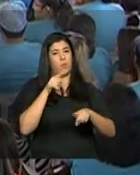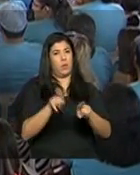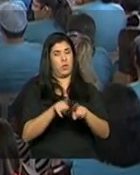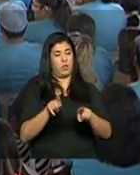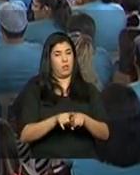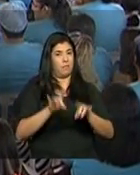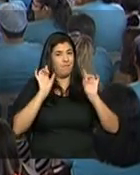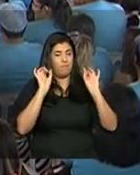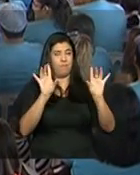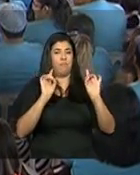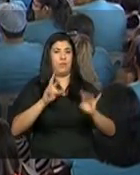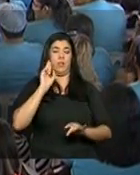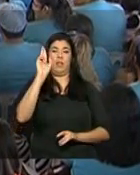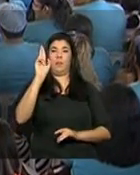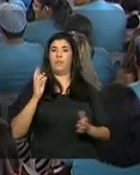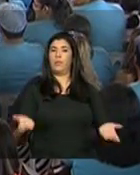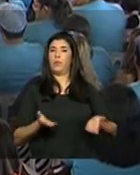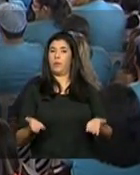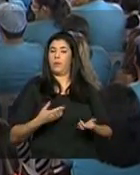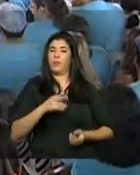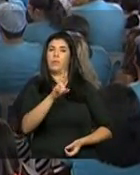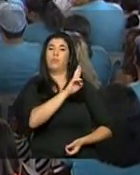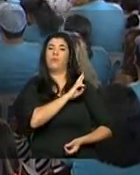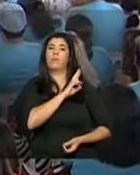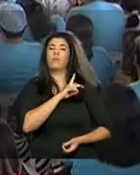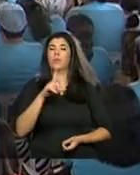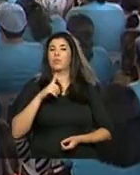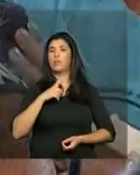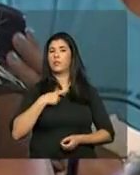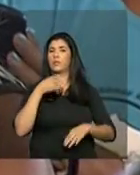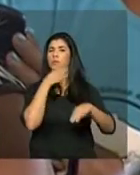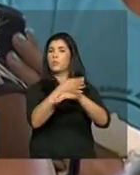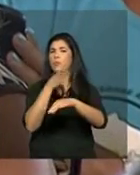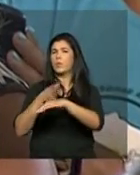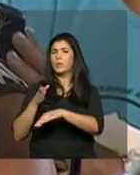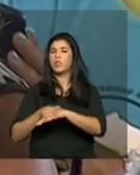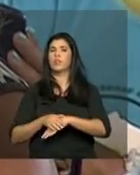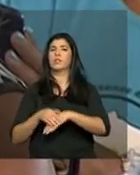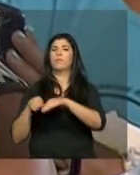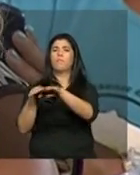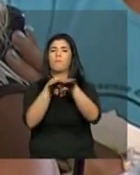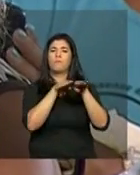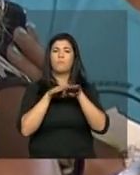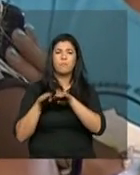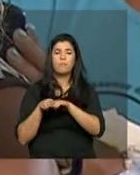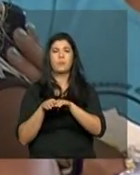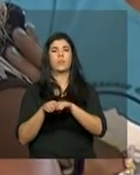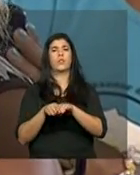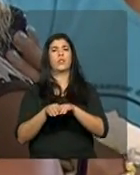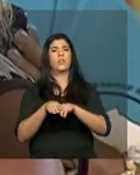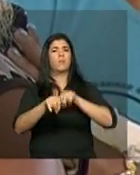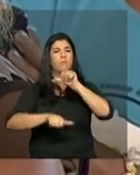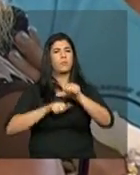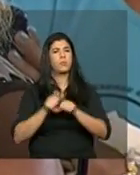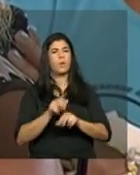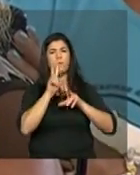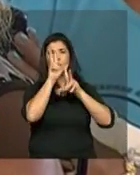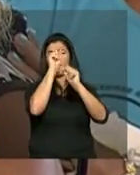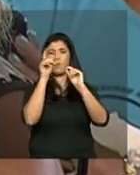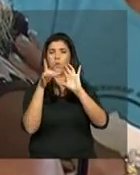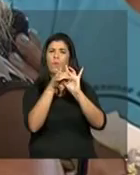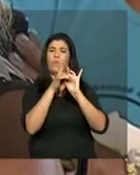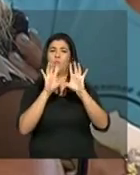isso, representa a responsabilidade em investir na harmonia e no fortalecimento das famílias,